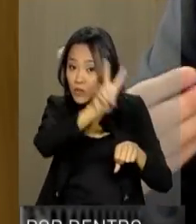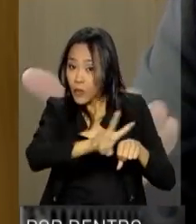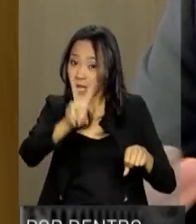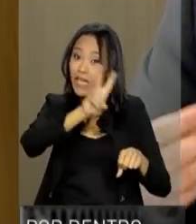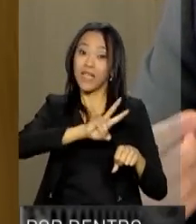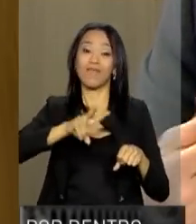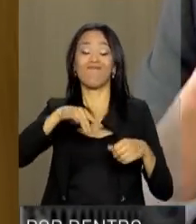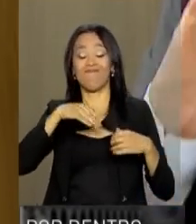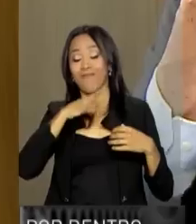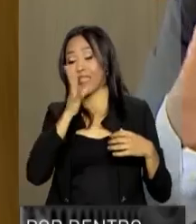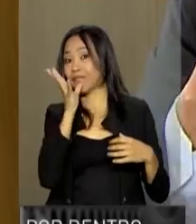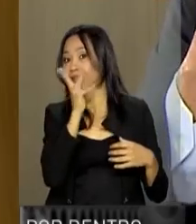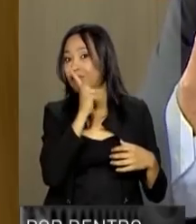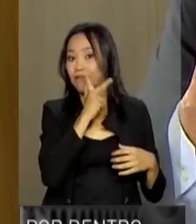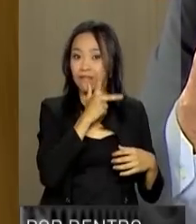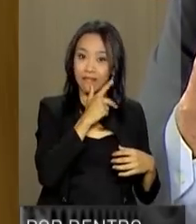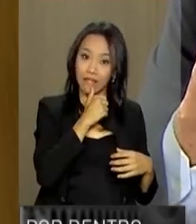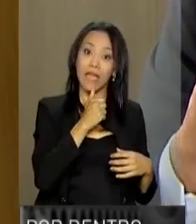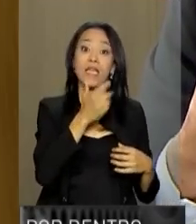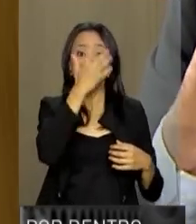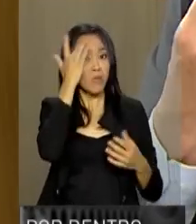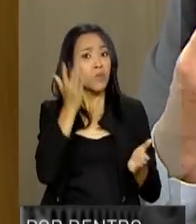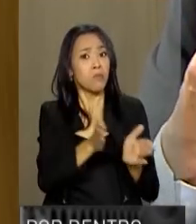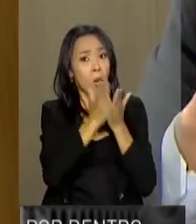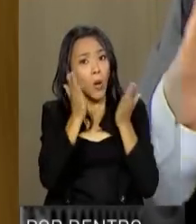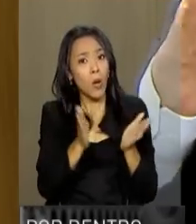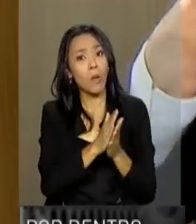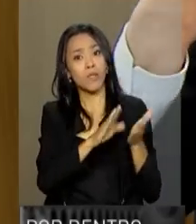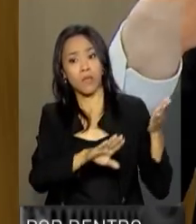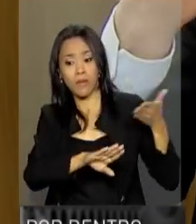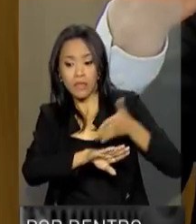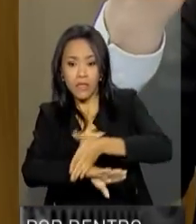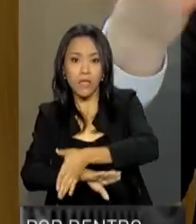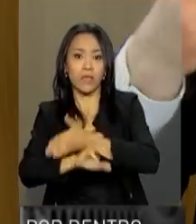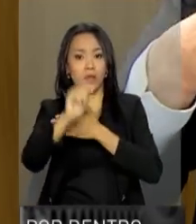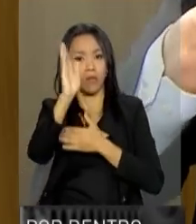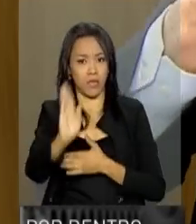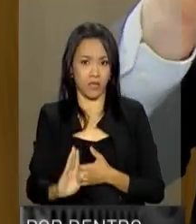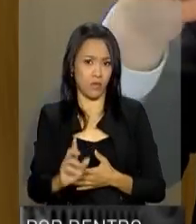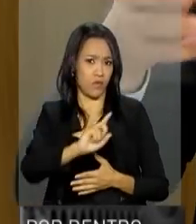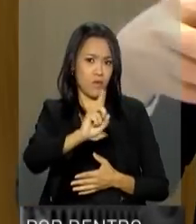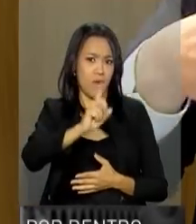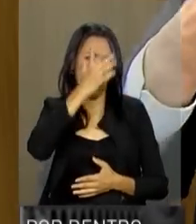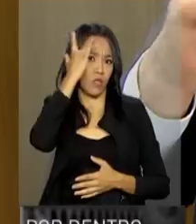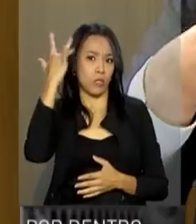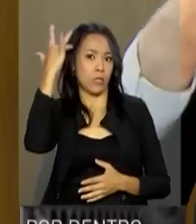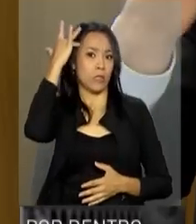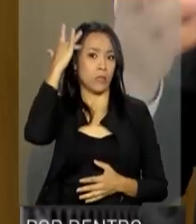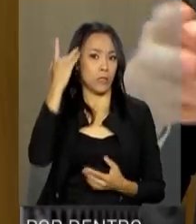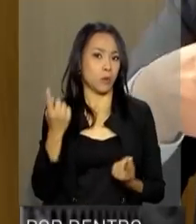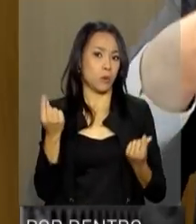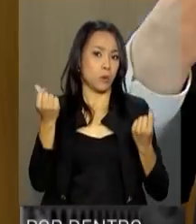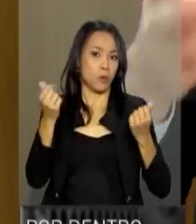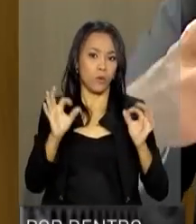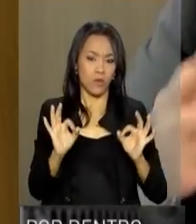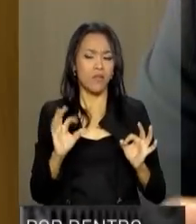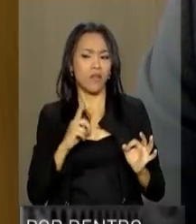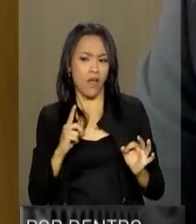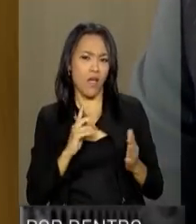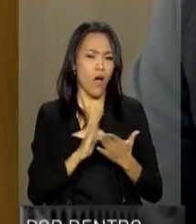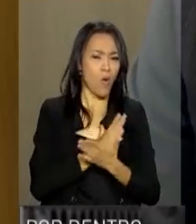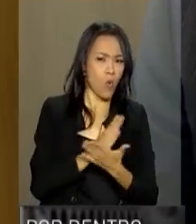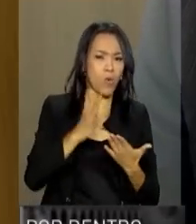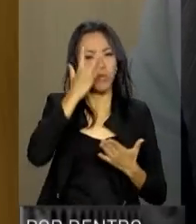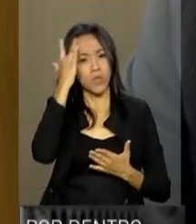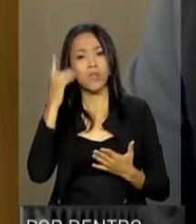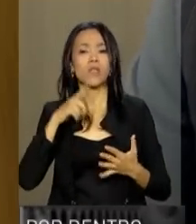o número de pessoas desesperadas e pessoas pobres não são pessoas de alto nível tem uma parcela ainda que têm nível superior ies